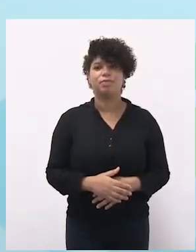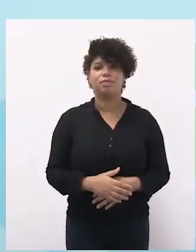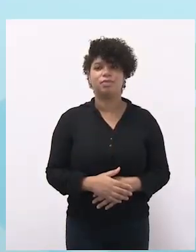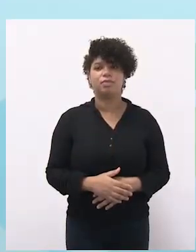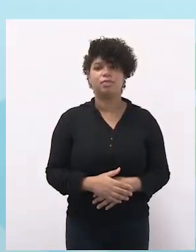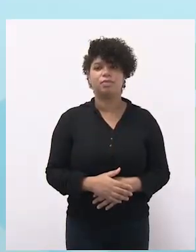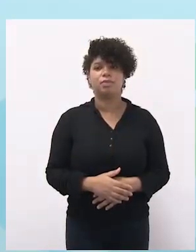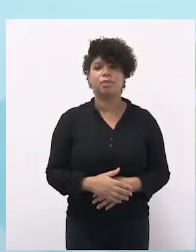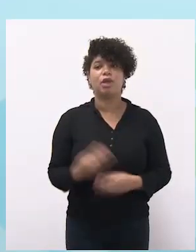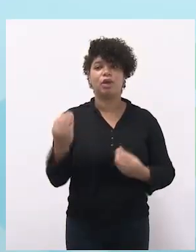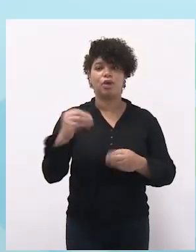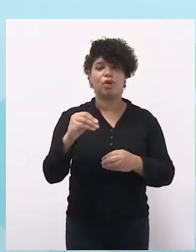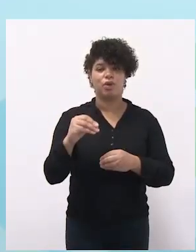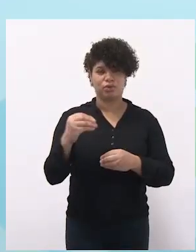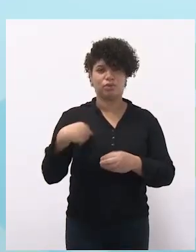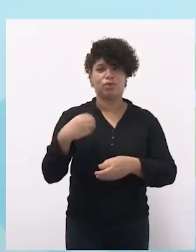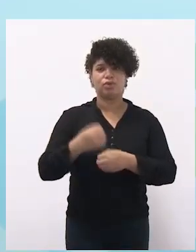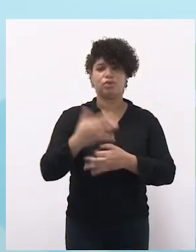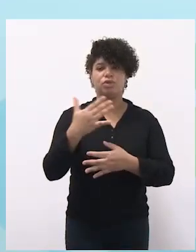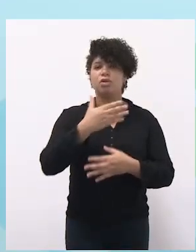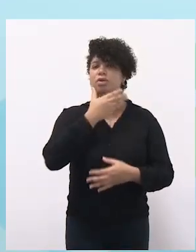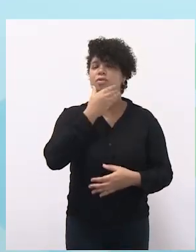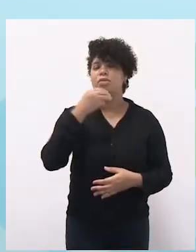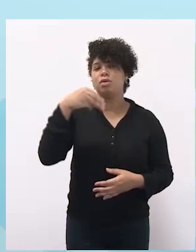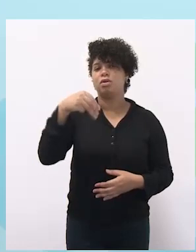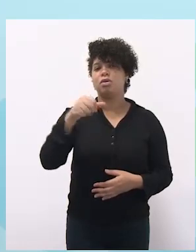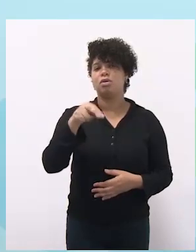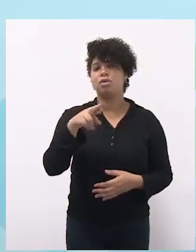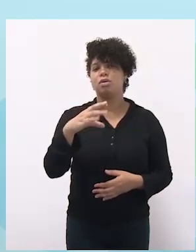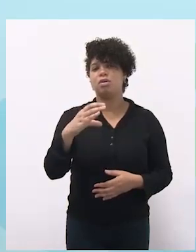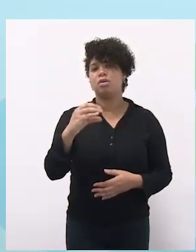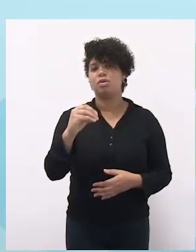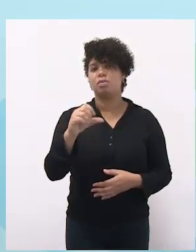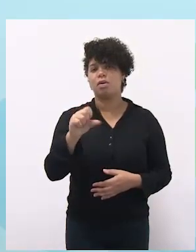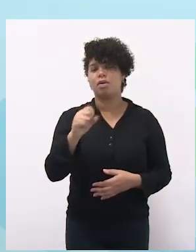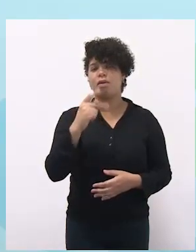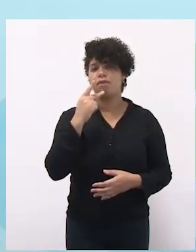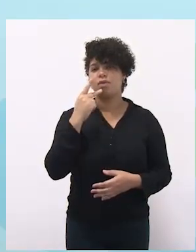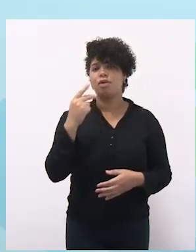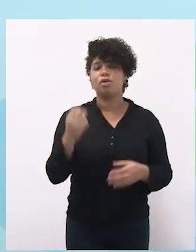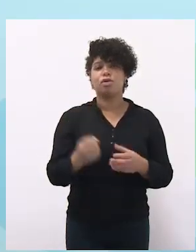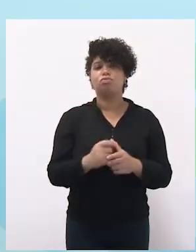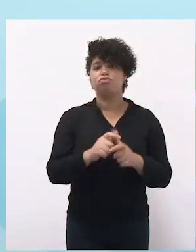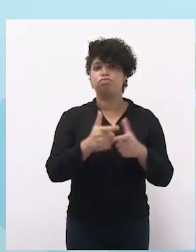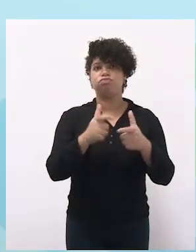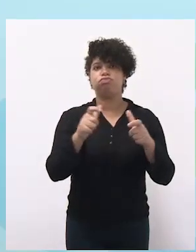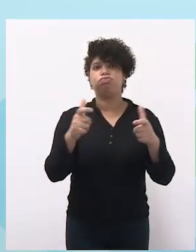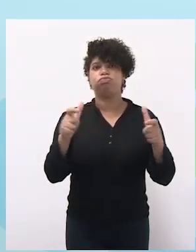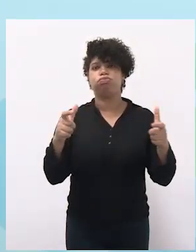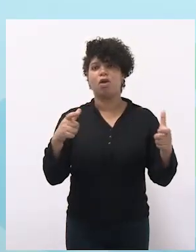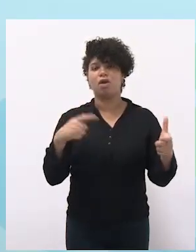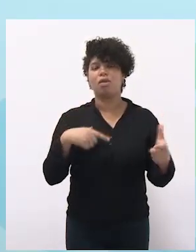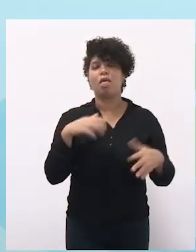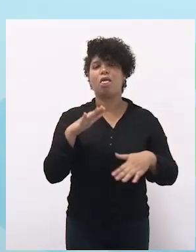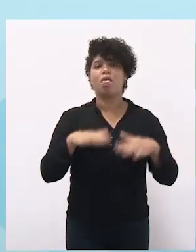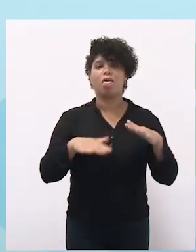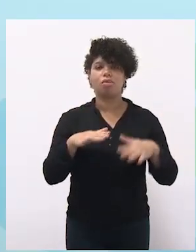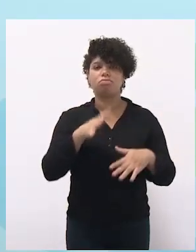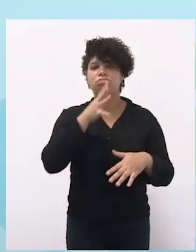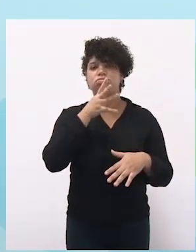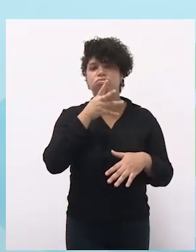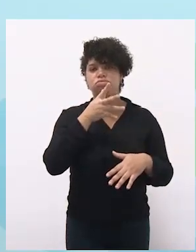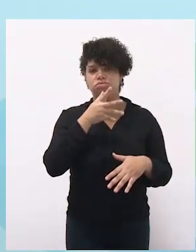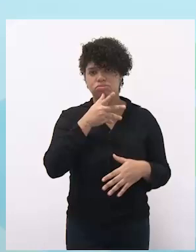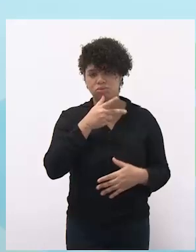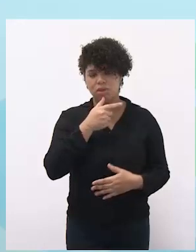colocaram aqui no chat, até o Marcos colocou aqui, devido à grande quantidade, o processamento às vezes demora. Então, a gente